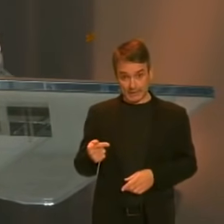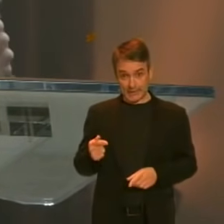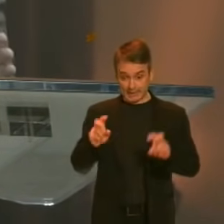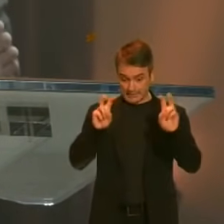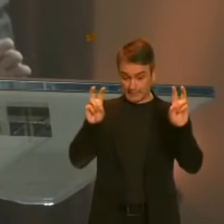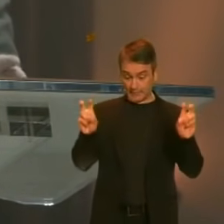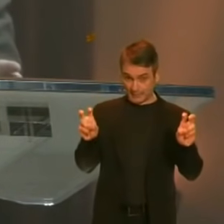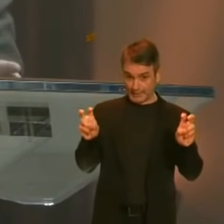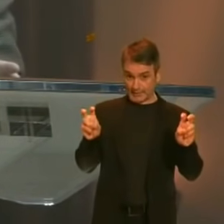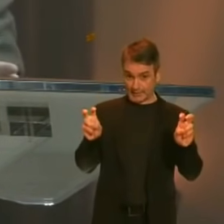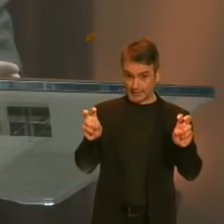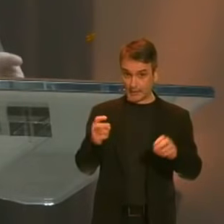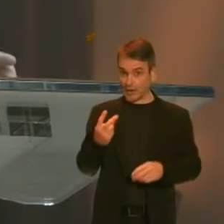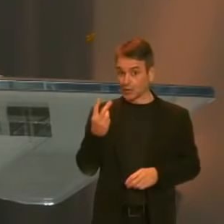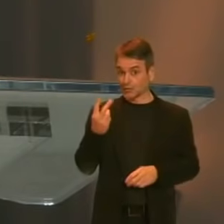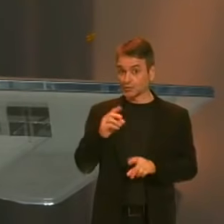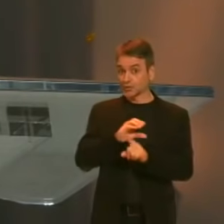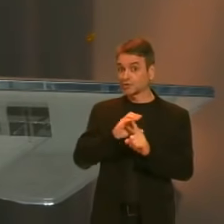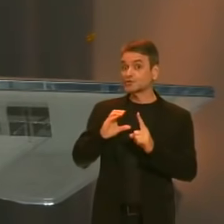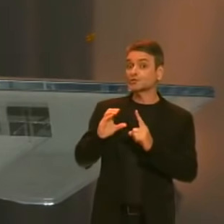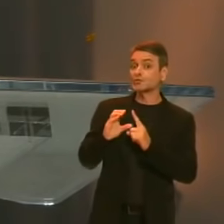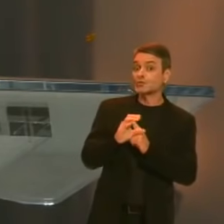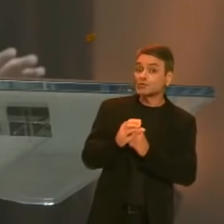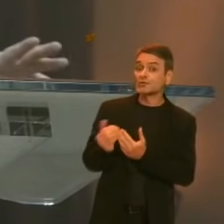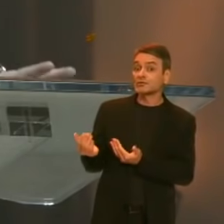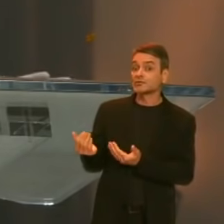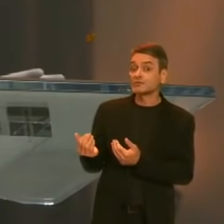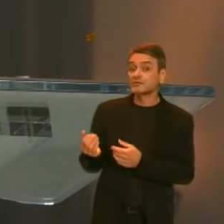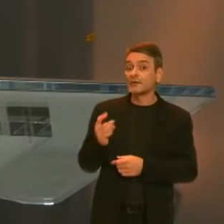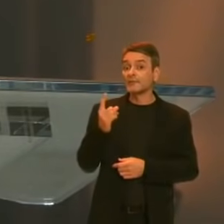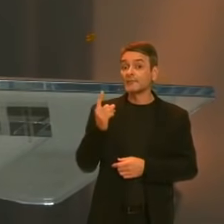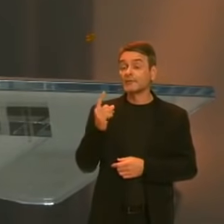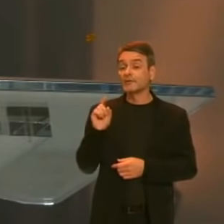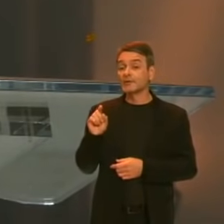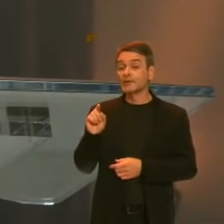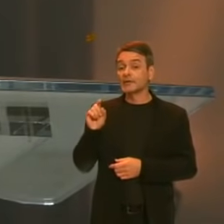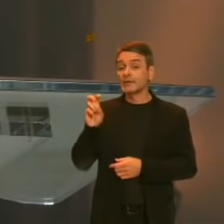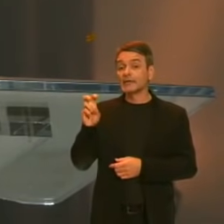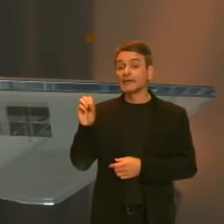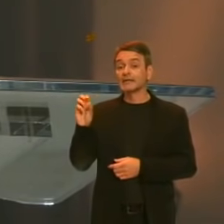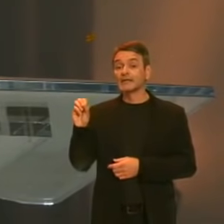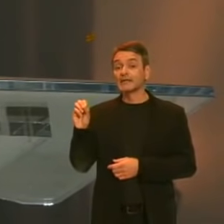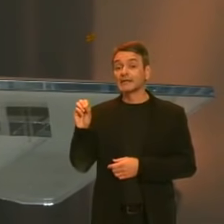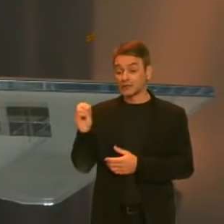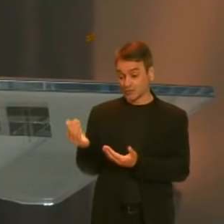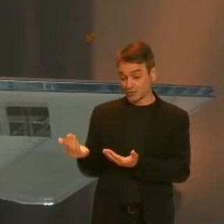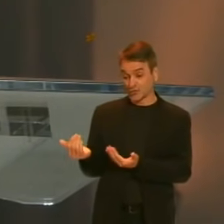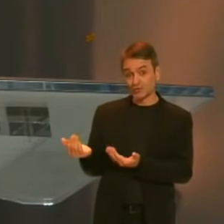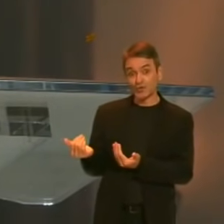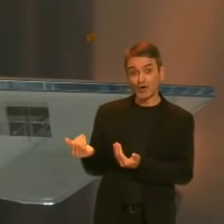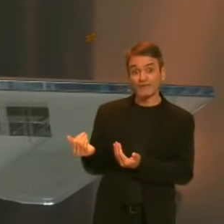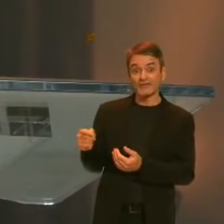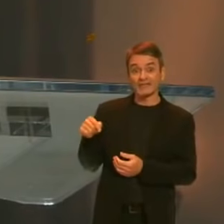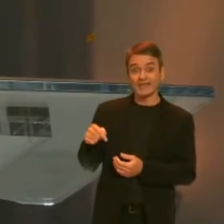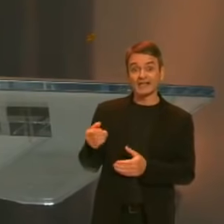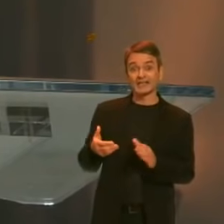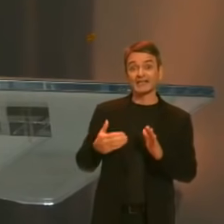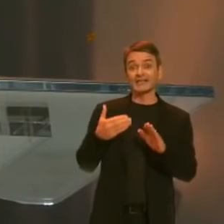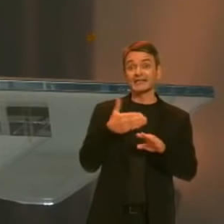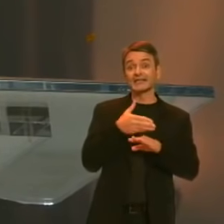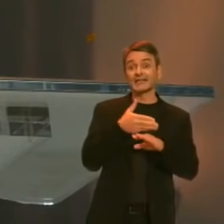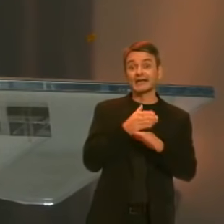2 cultos da juventude nós tivemos 1.500 jovens aqui na igreja e mais 500 adolescentes